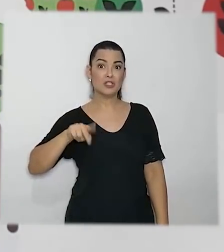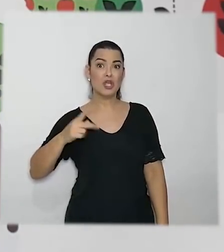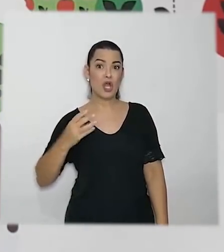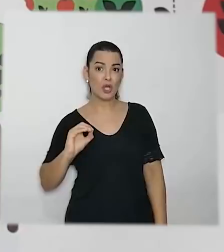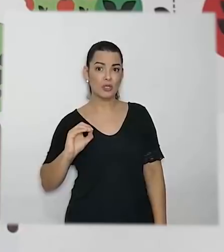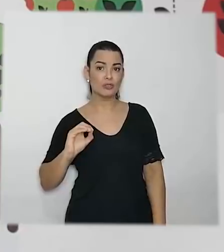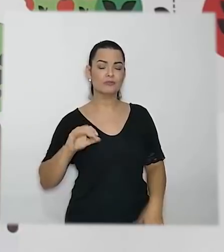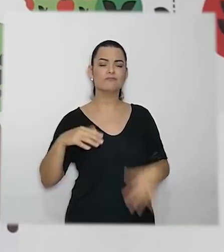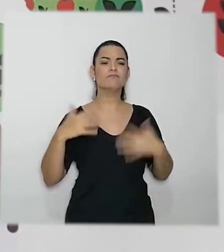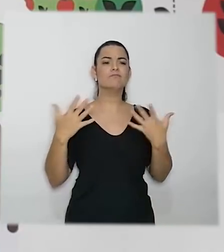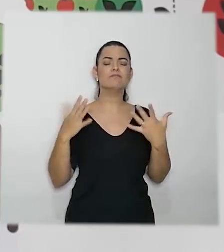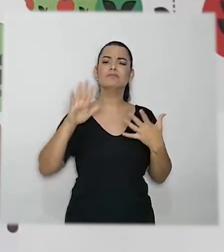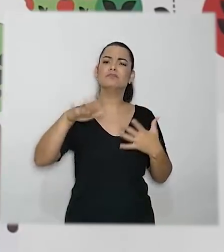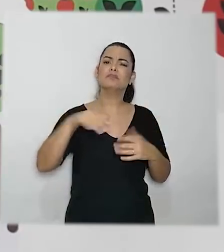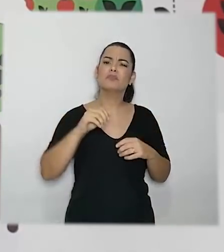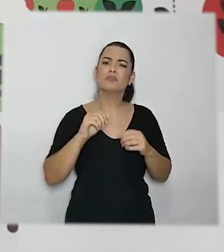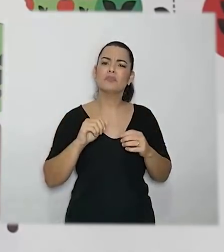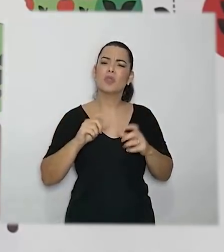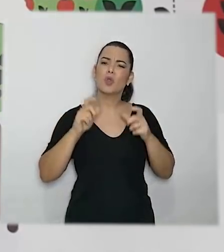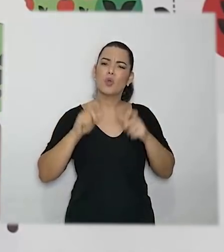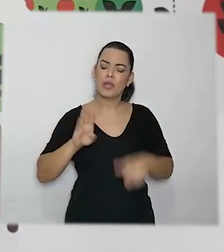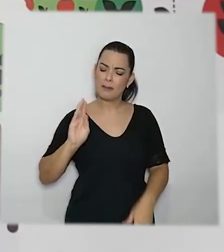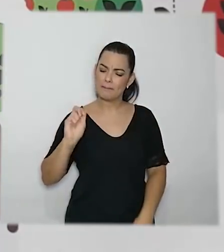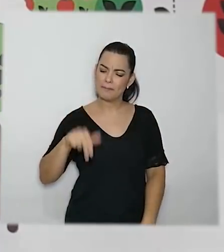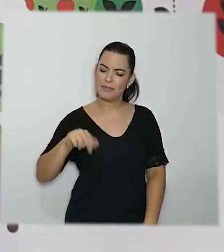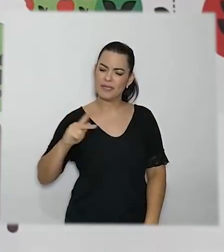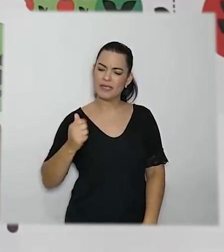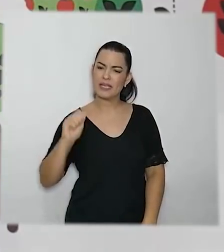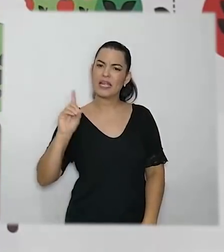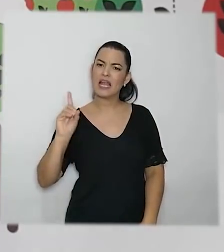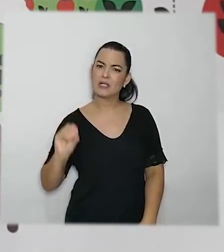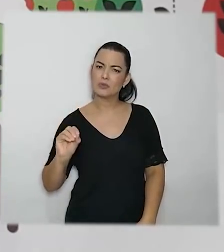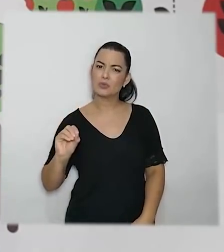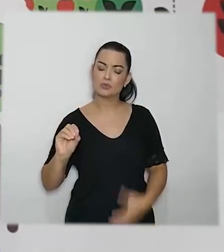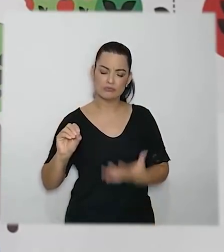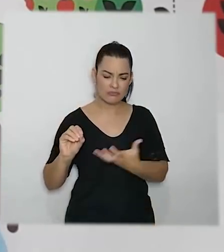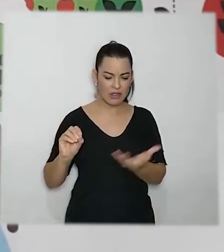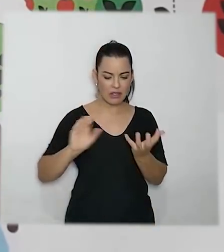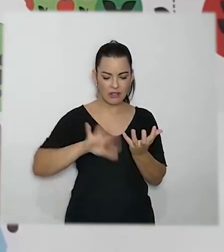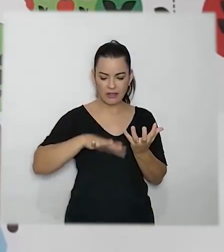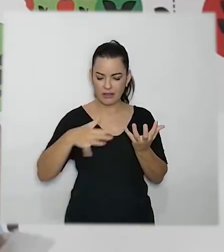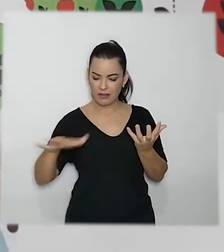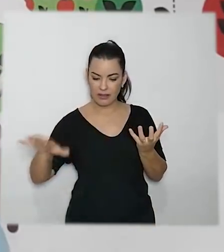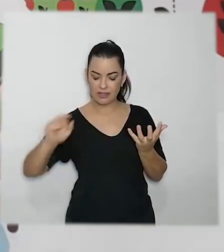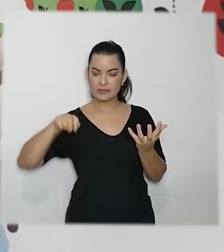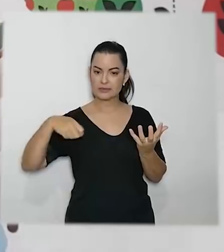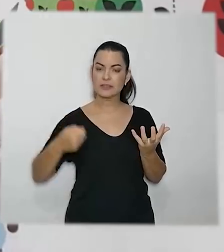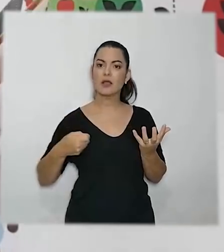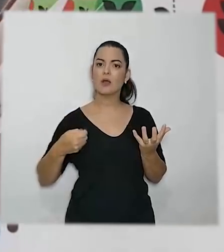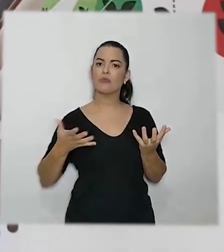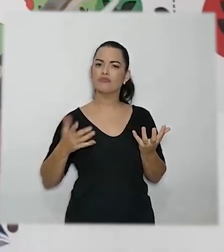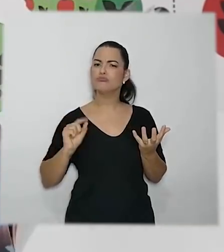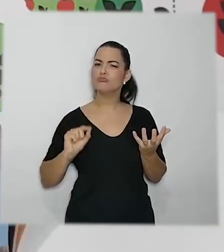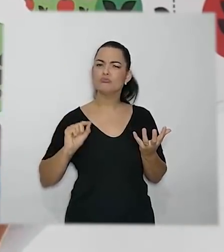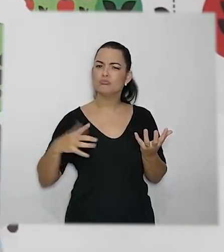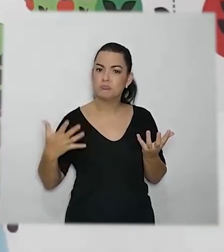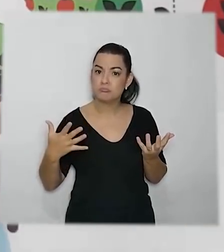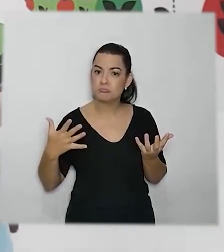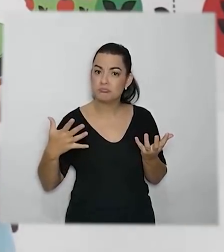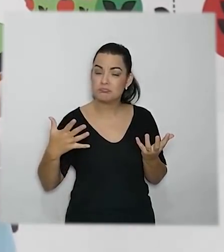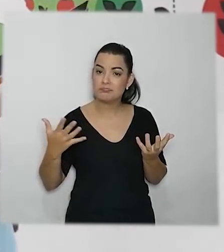será que é esse banhado, hein? Será que nós vamos descobrir que ambiente é esse? Fiquei